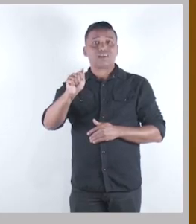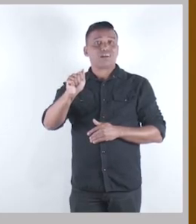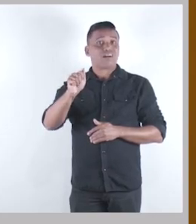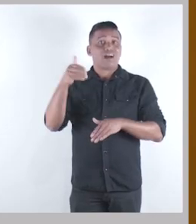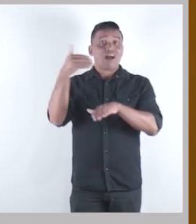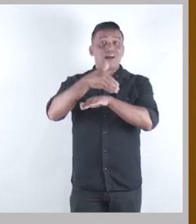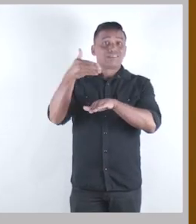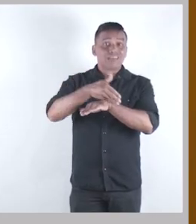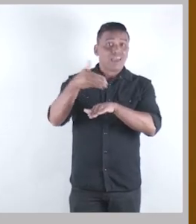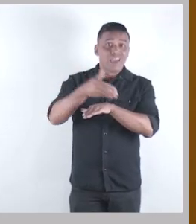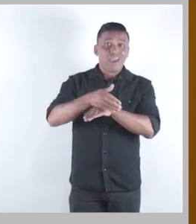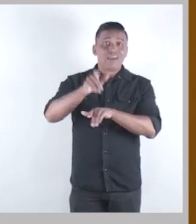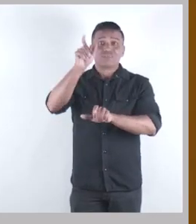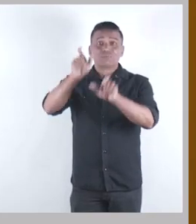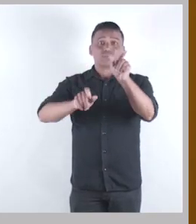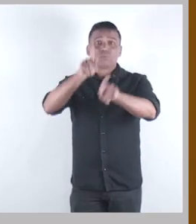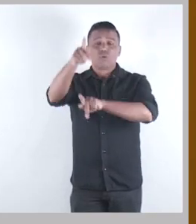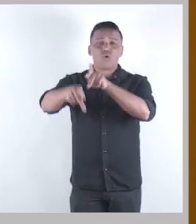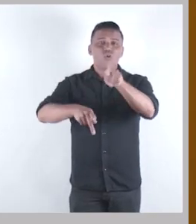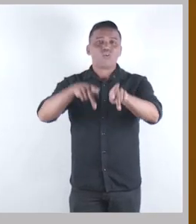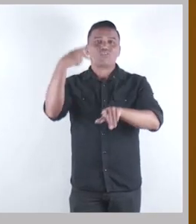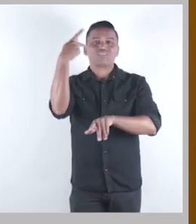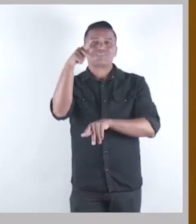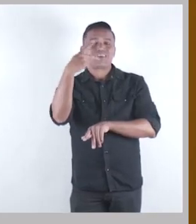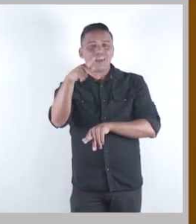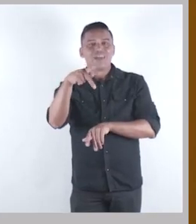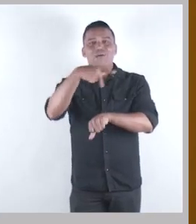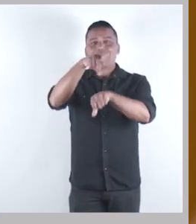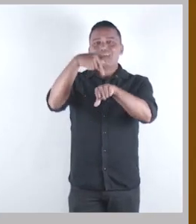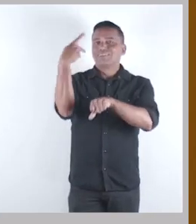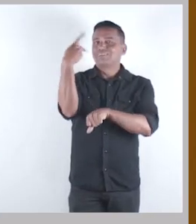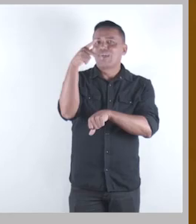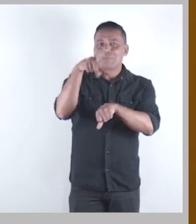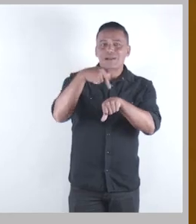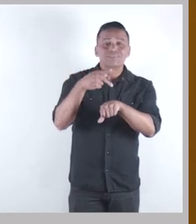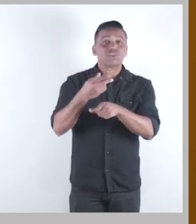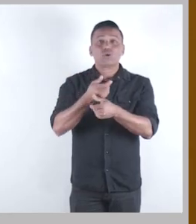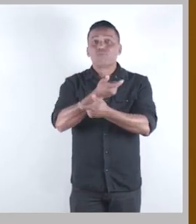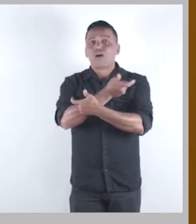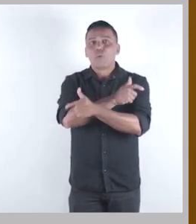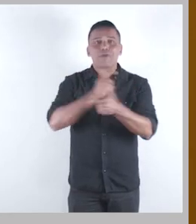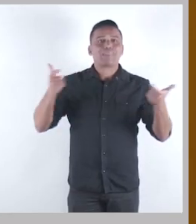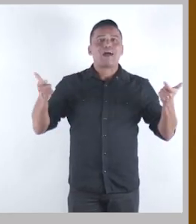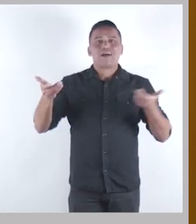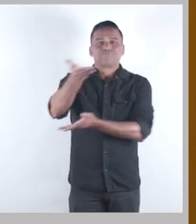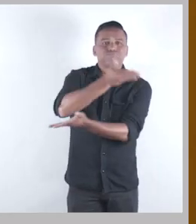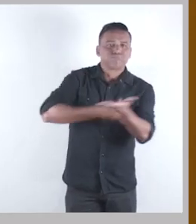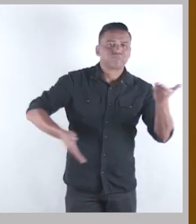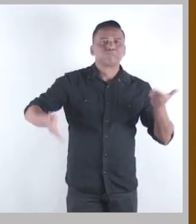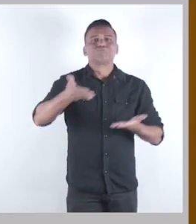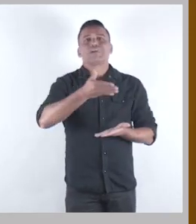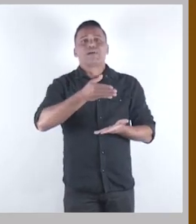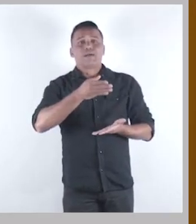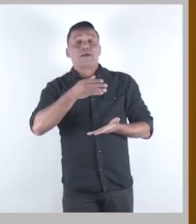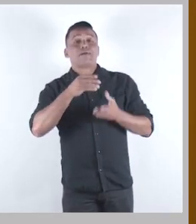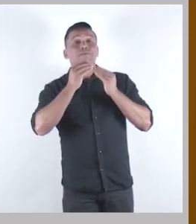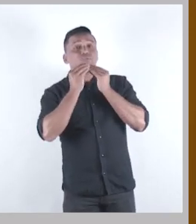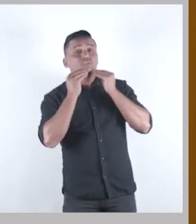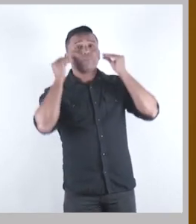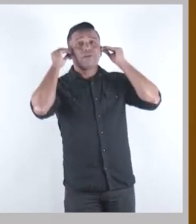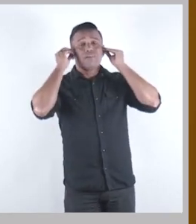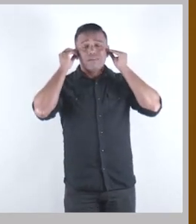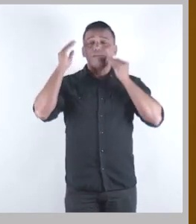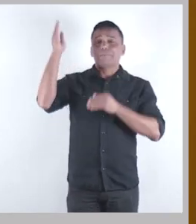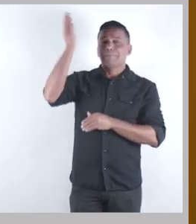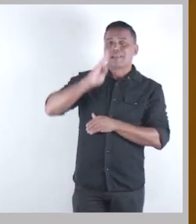eu gostaria que o senhor pudesse falar como que a gente pode intensificar esse intercâmbio na literatura para a